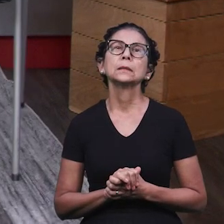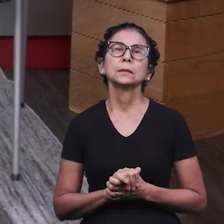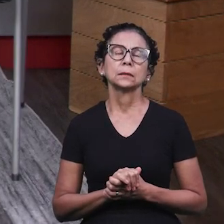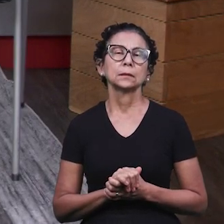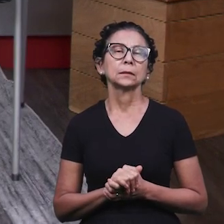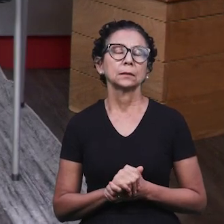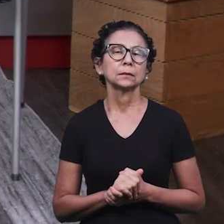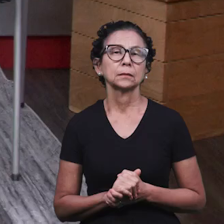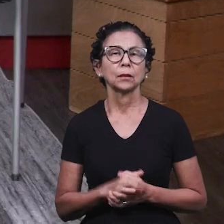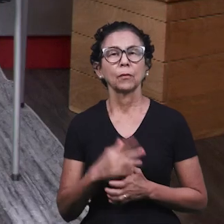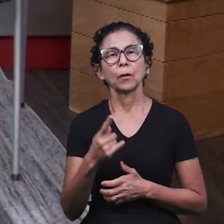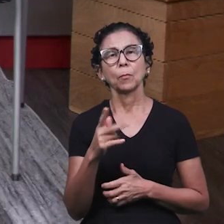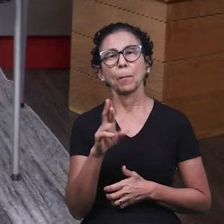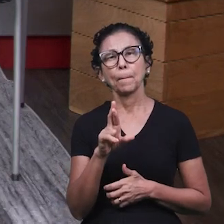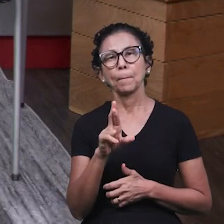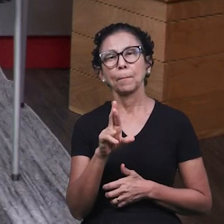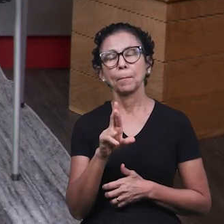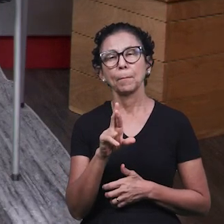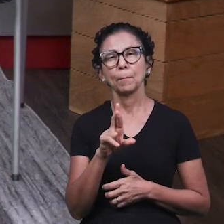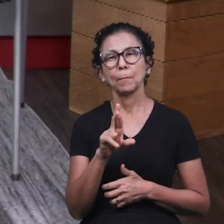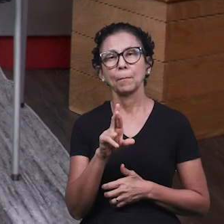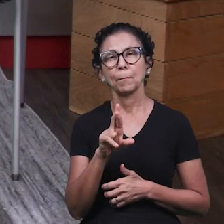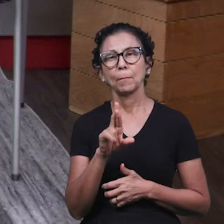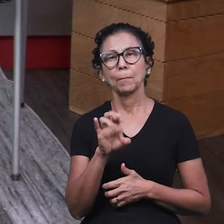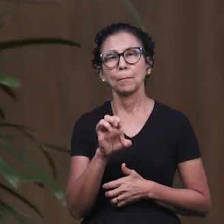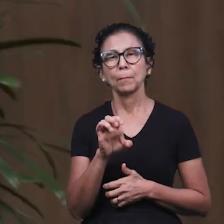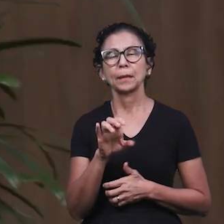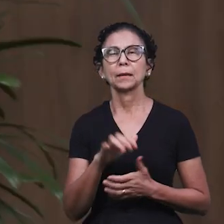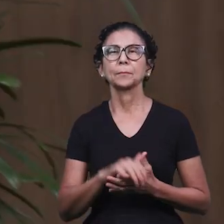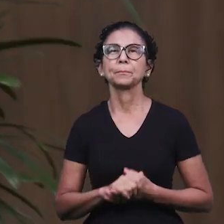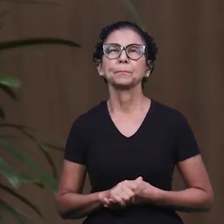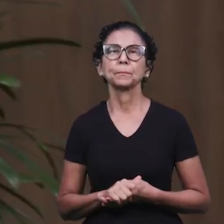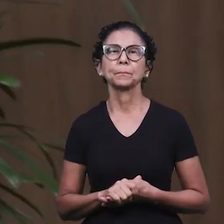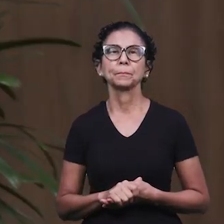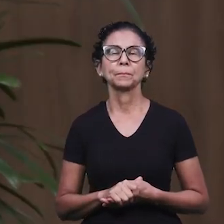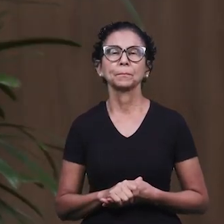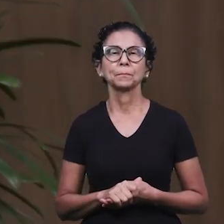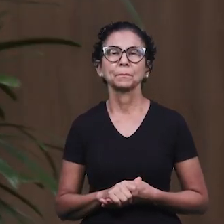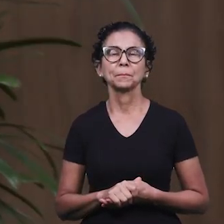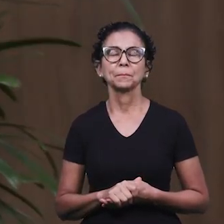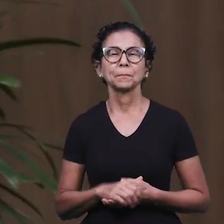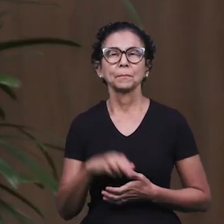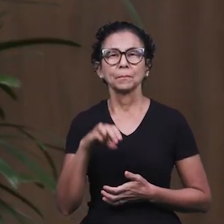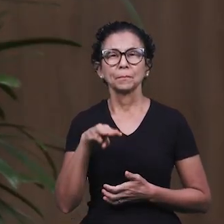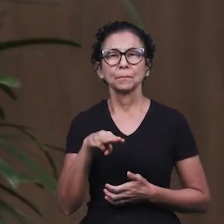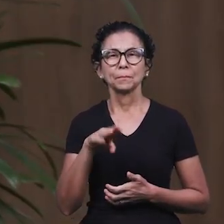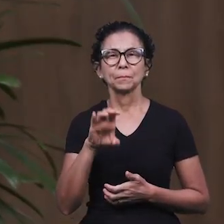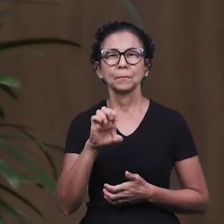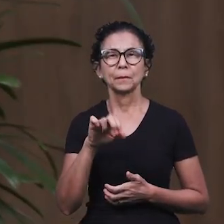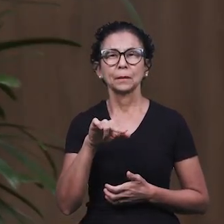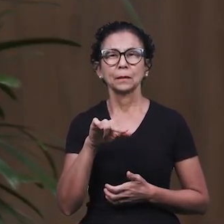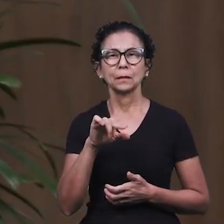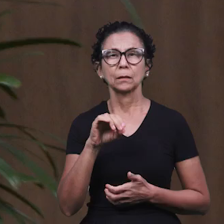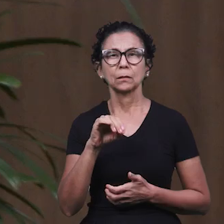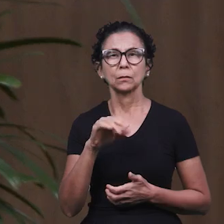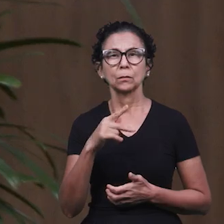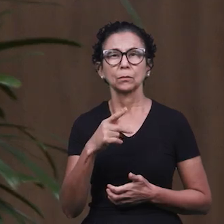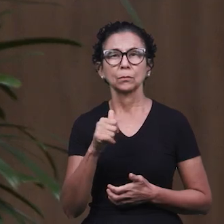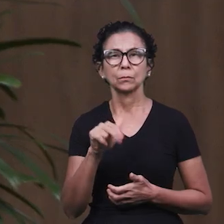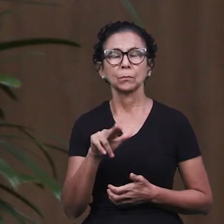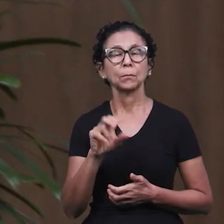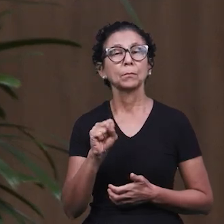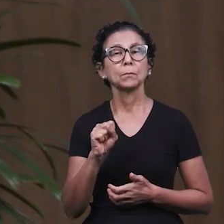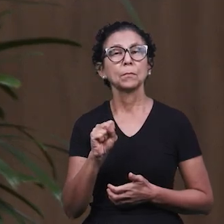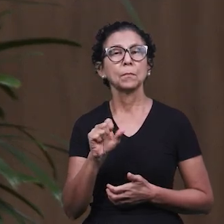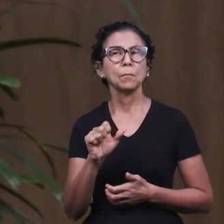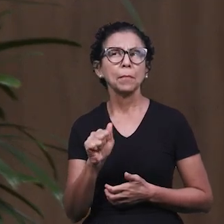perimenopausa. Certo, aham. E aí, sabendo que estou com esses sintomas, me identifico que estou no climatério, né? Que é no